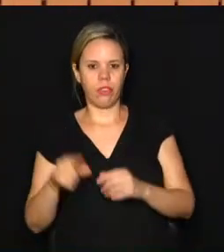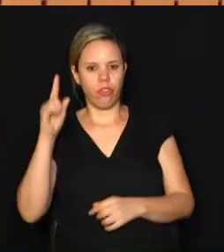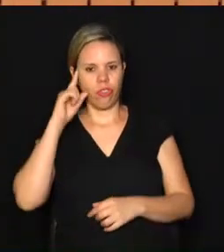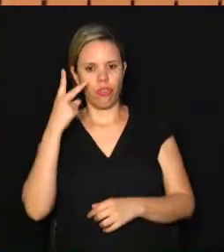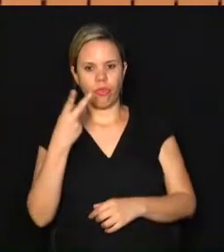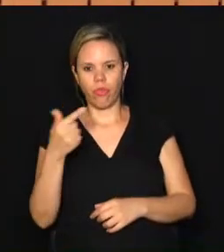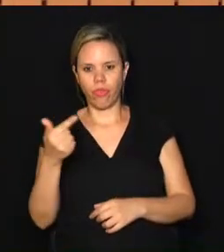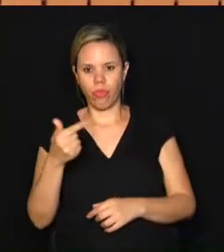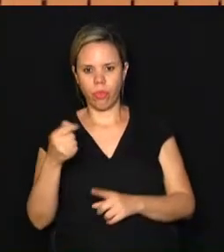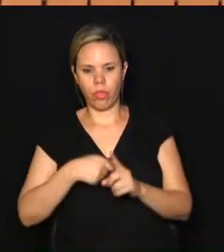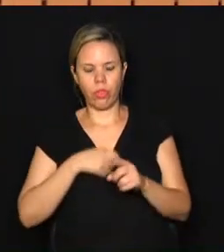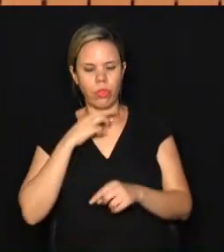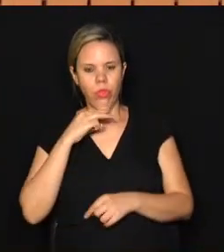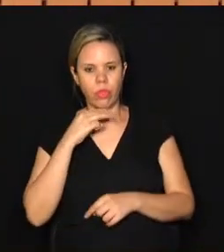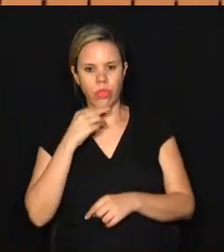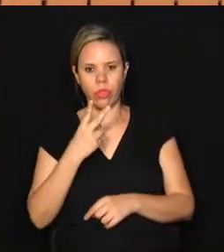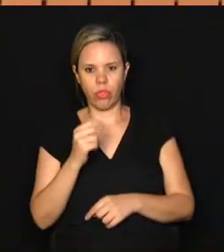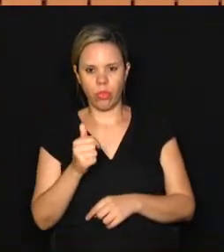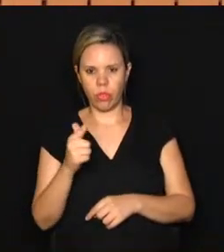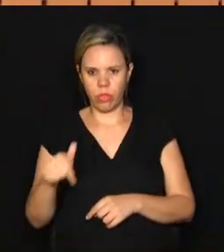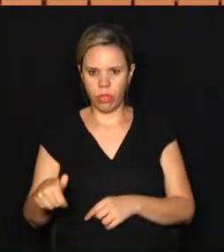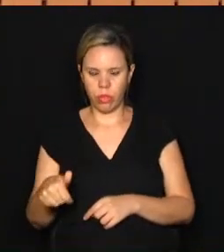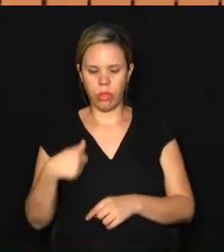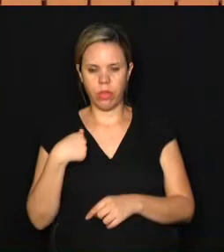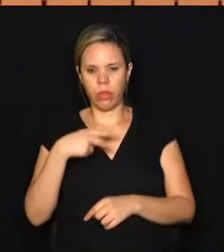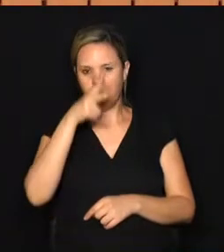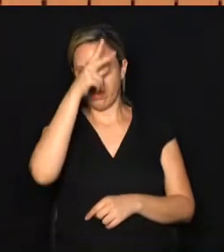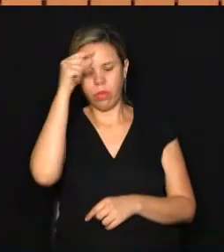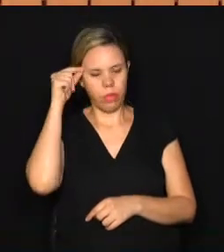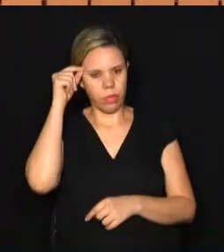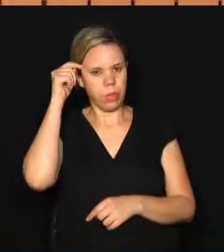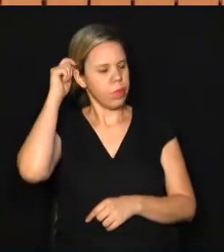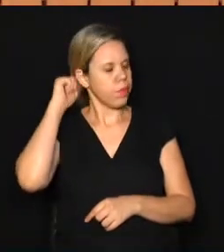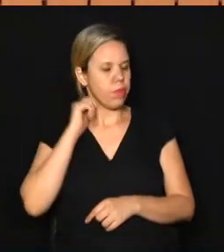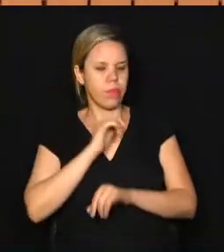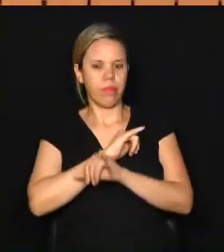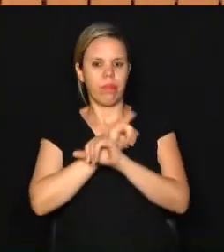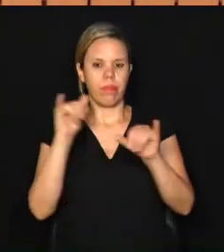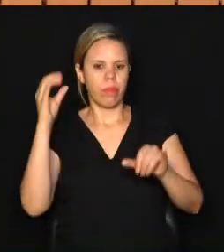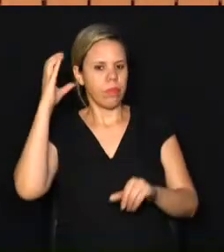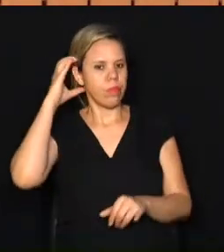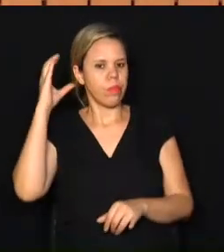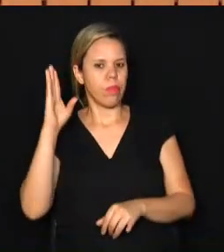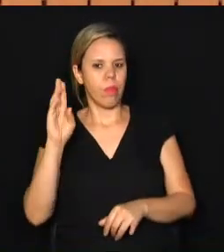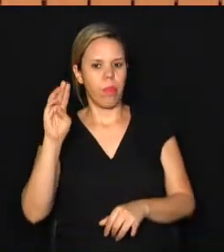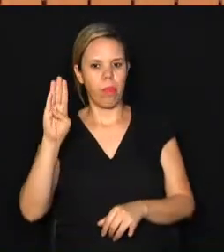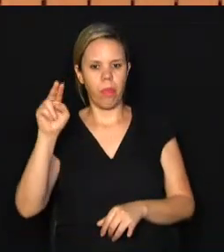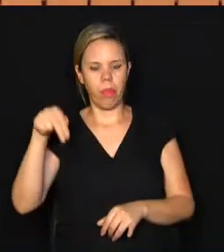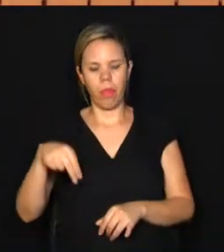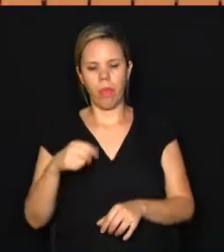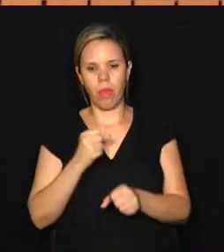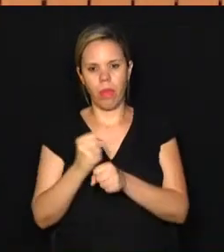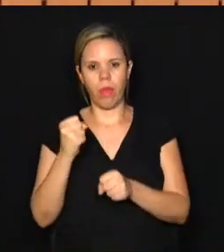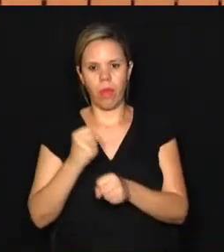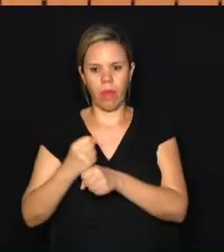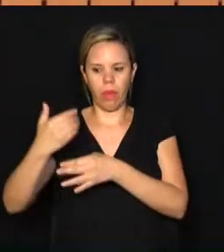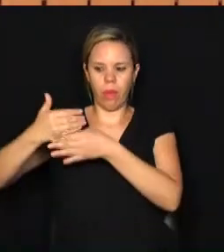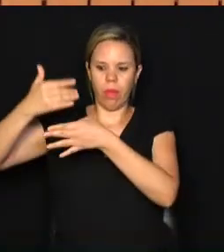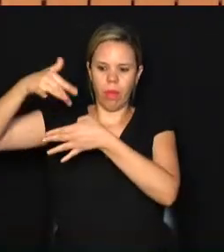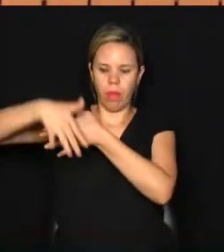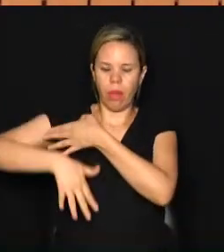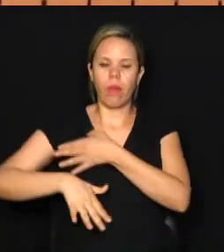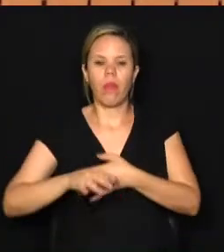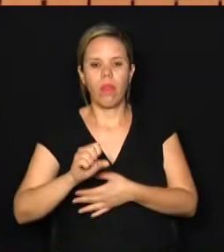de março de 2017, quando o prefeito municipal anunciou pela Rádio CBN que iria ser construída uma barragem em Sousas,